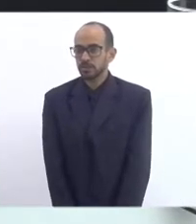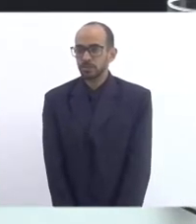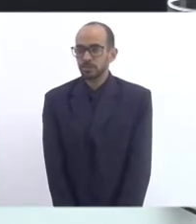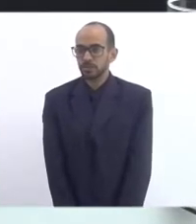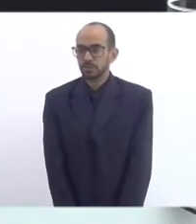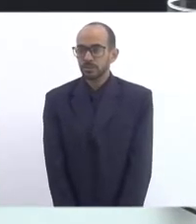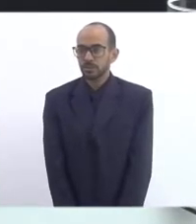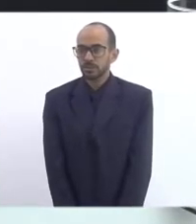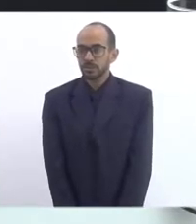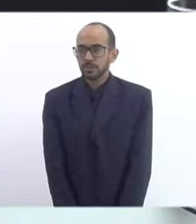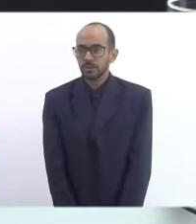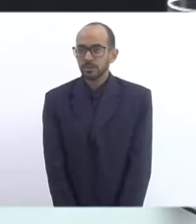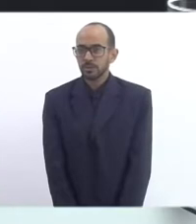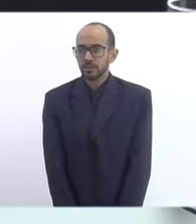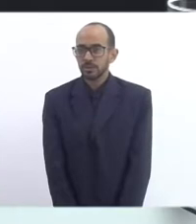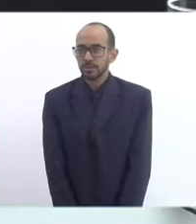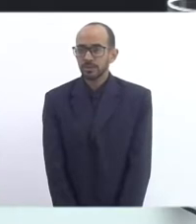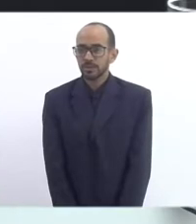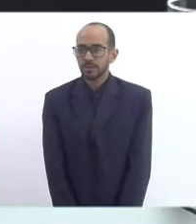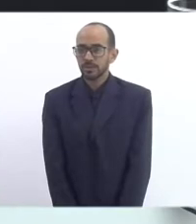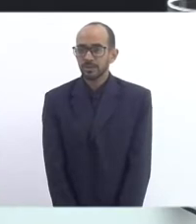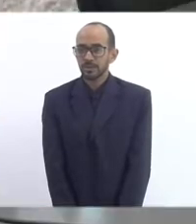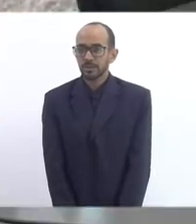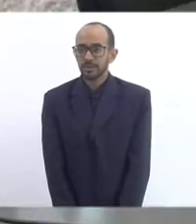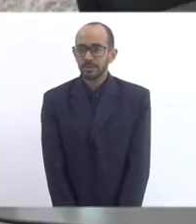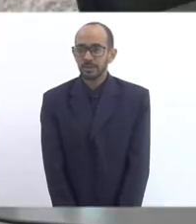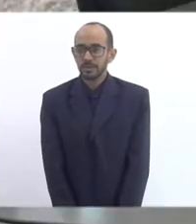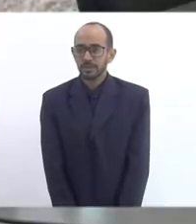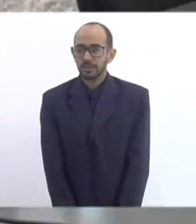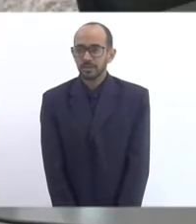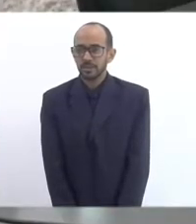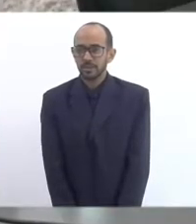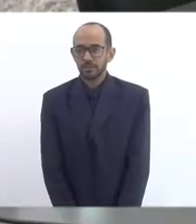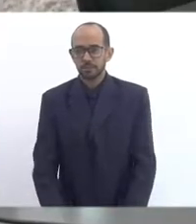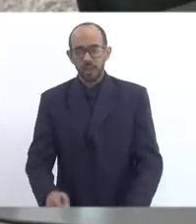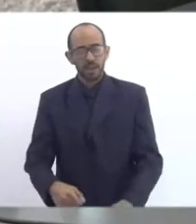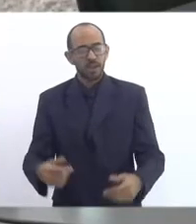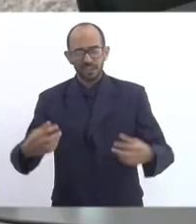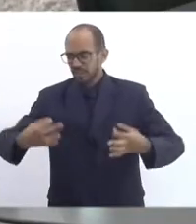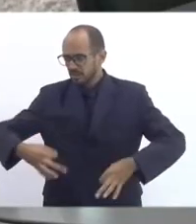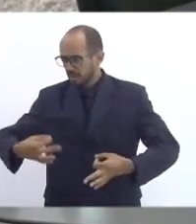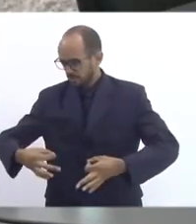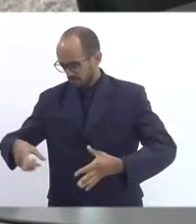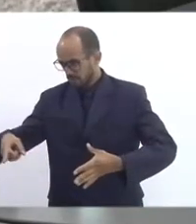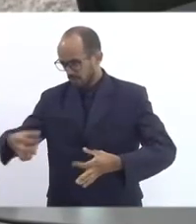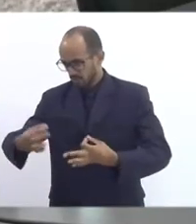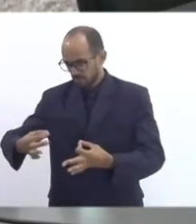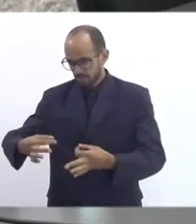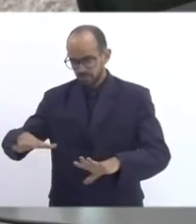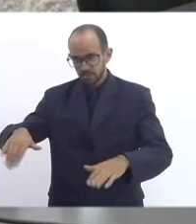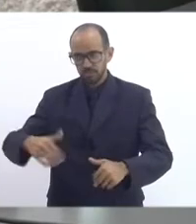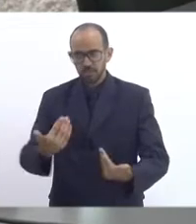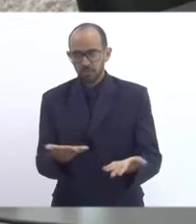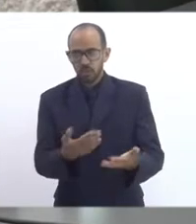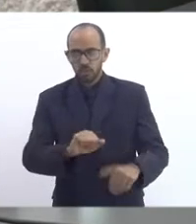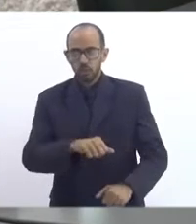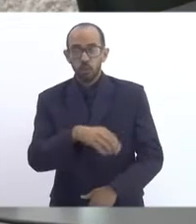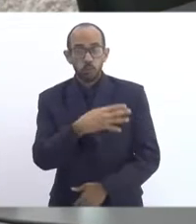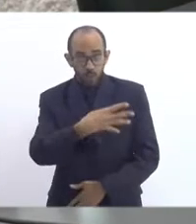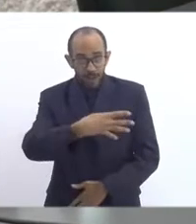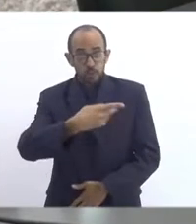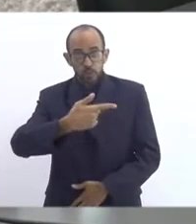Ah, desculpa, é que tem uma folha atrás, perdão. Ah, tá certo? Tá certo, 10. Está perfeito. 10. Então, é o